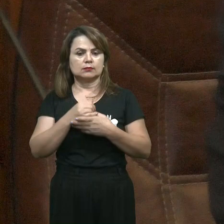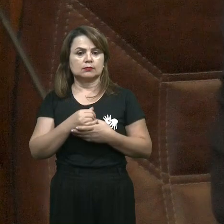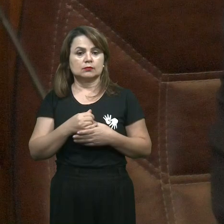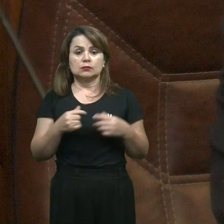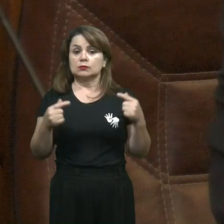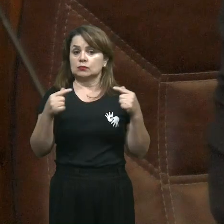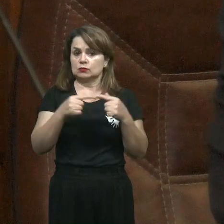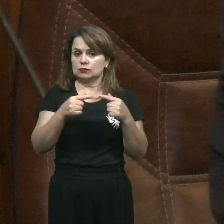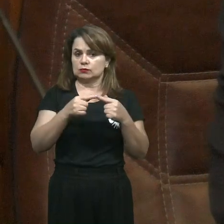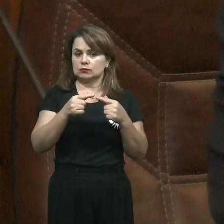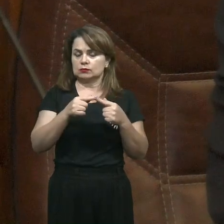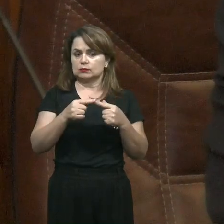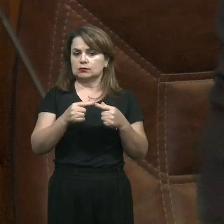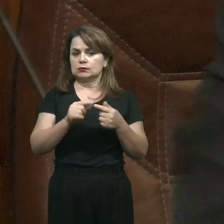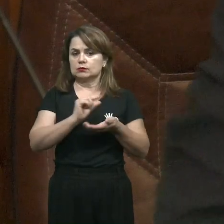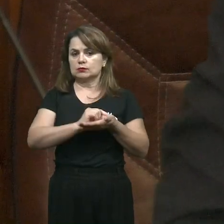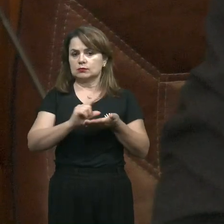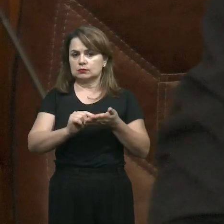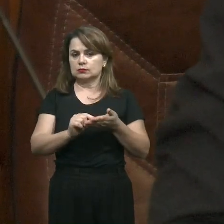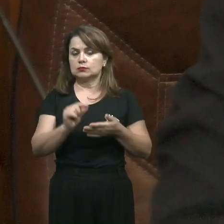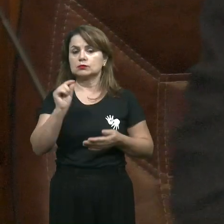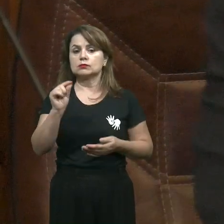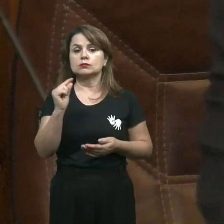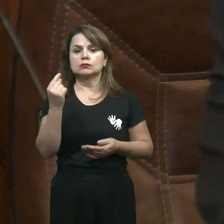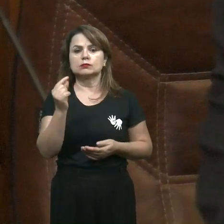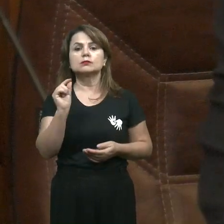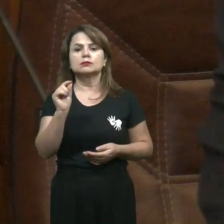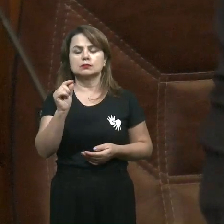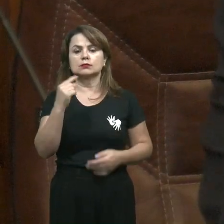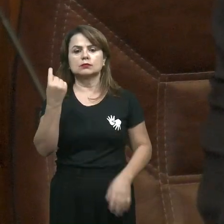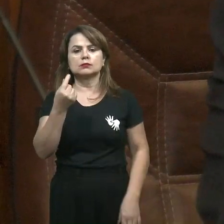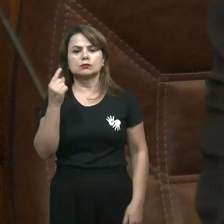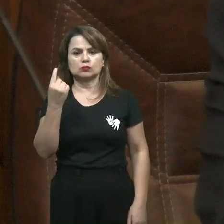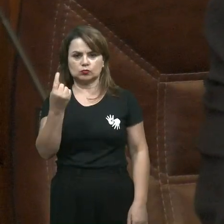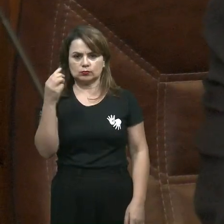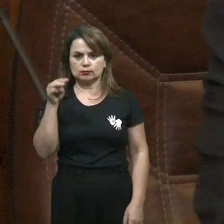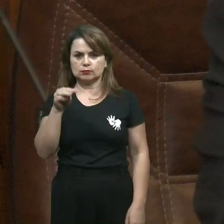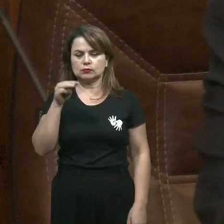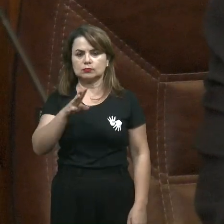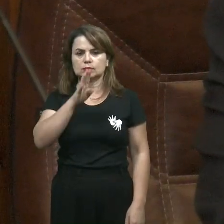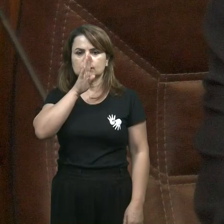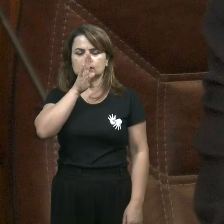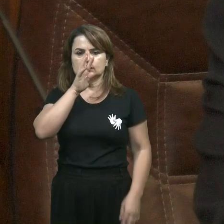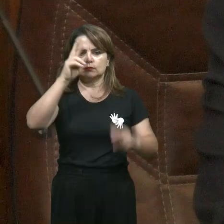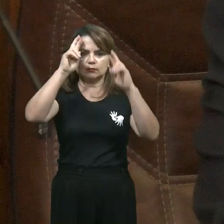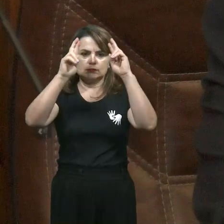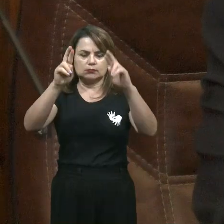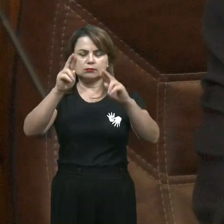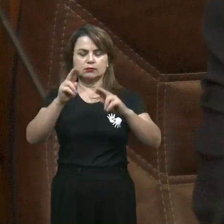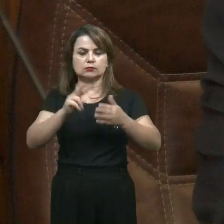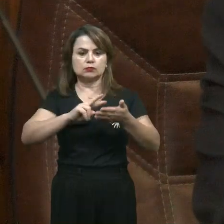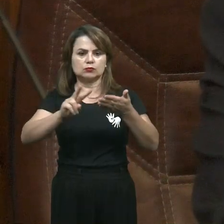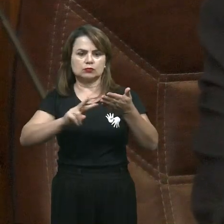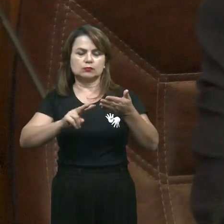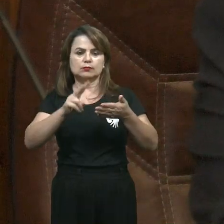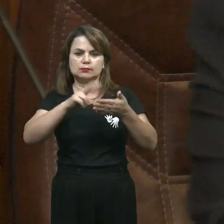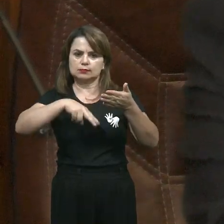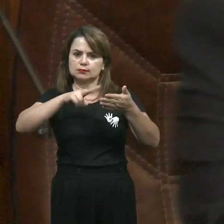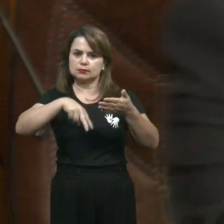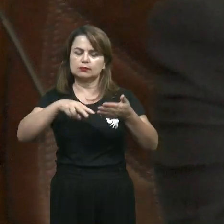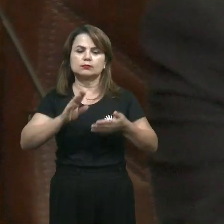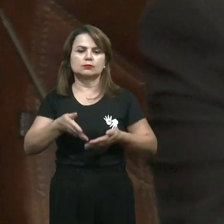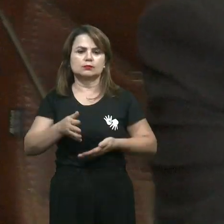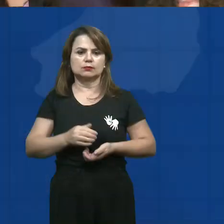o parágrafo 12 do artigo 123 do regime interno, faremos agora um minuto de silêncio em homenagem póstuma pelo passamento das pessoas mencionadas nos requerimentos de pesar que foram lidos.